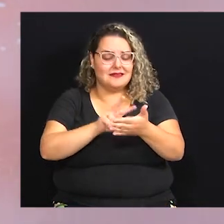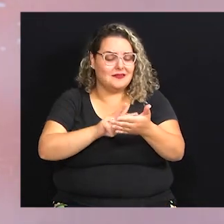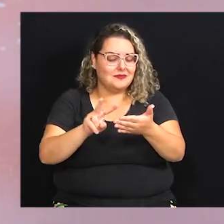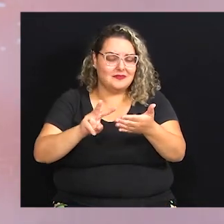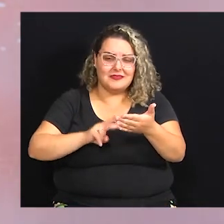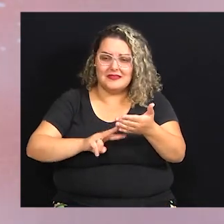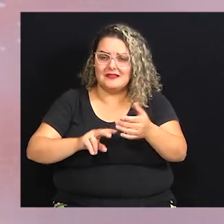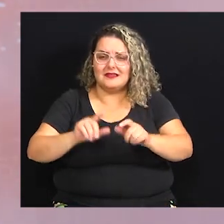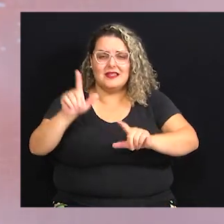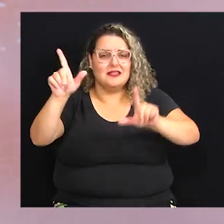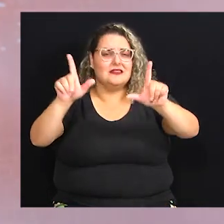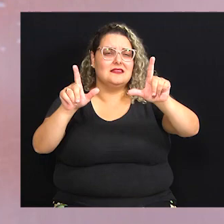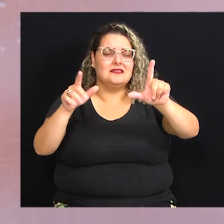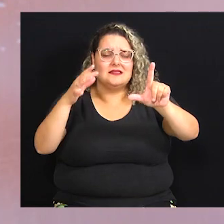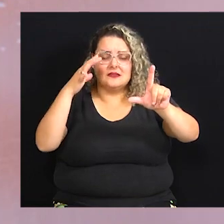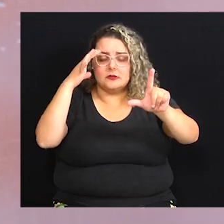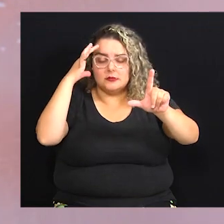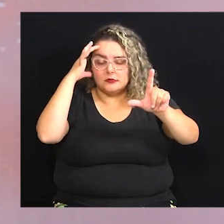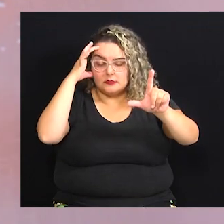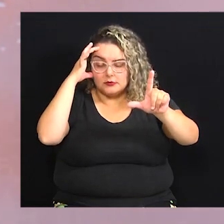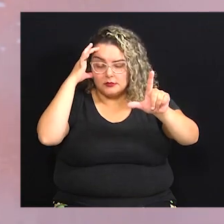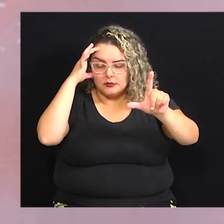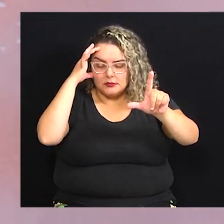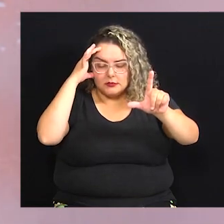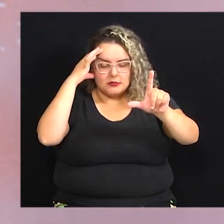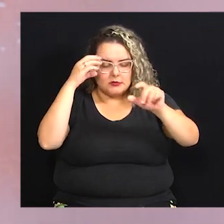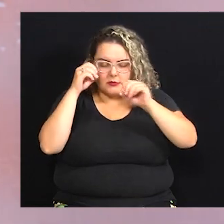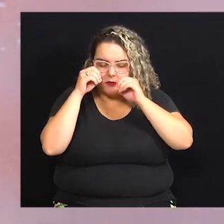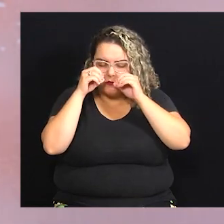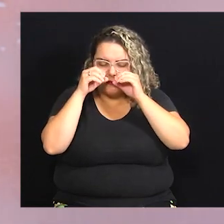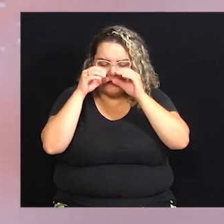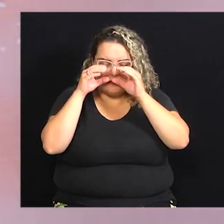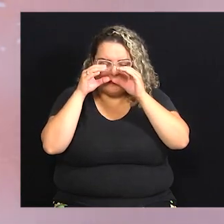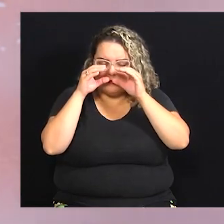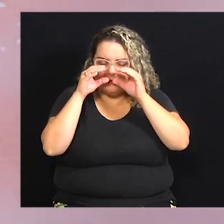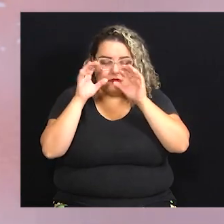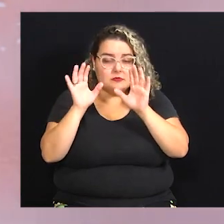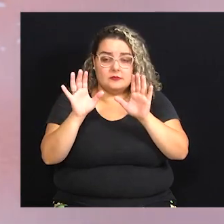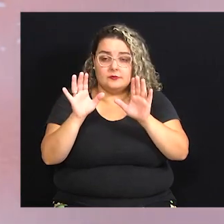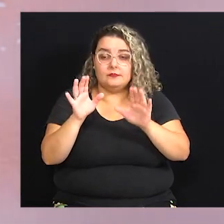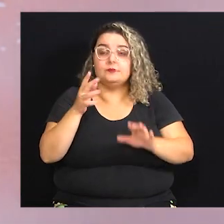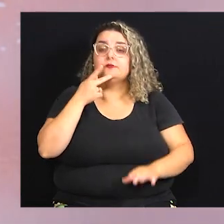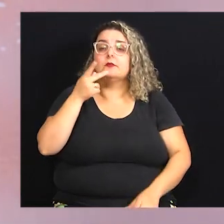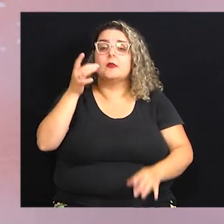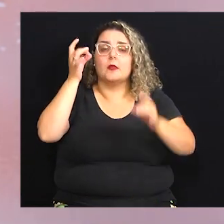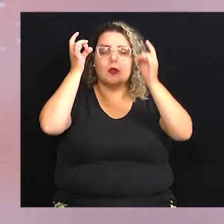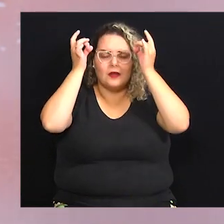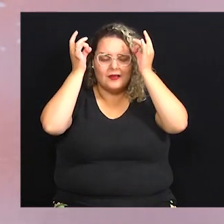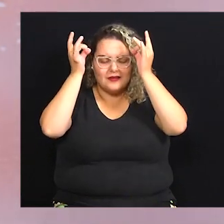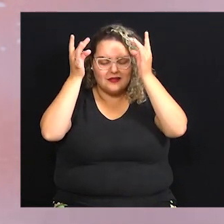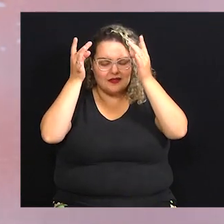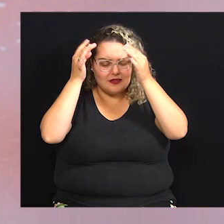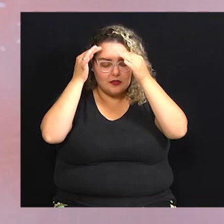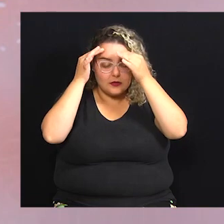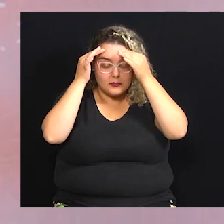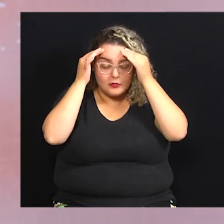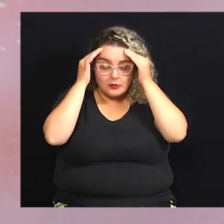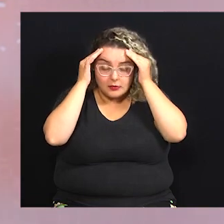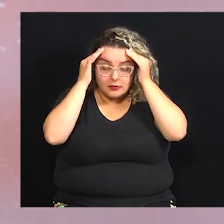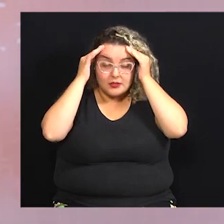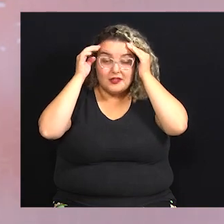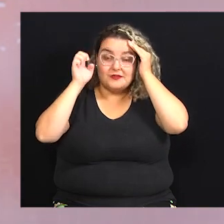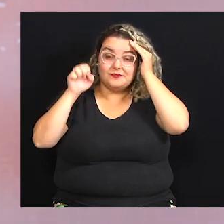para ler, não dá para assistir TV, não dá às vezes nem para abrir os olhos. Tô falando de dor de cabeça e